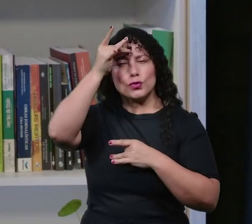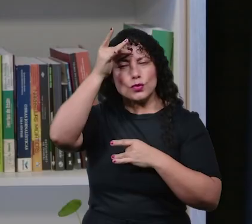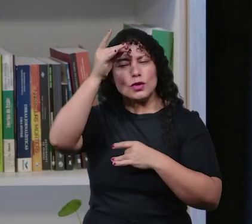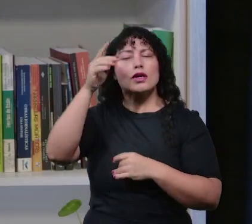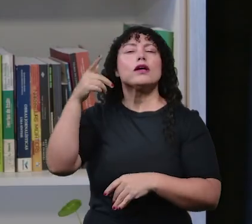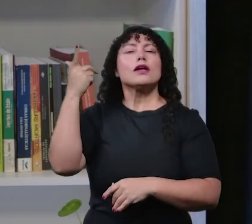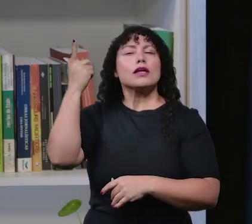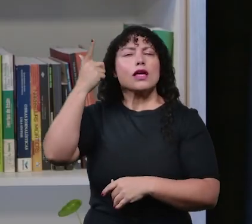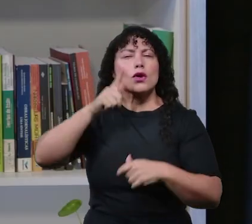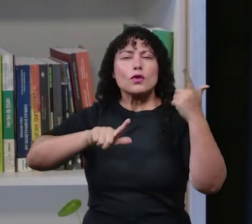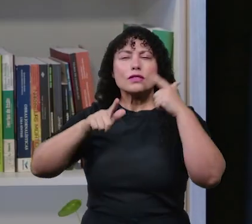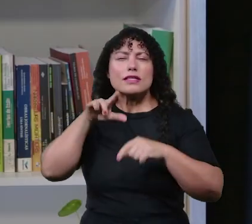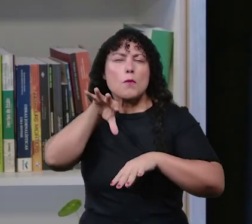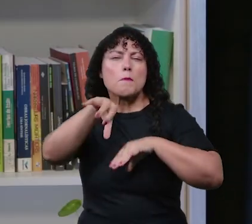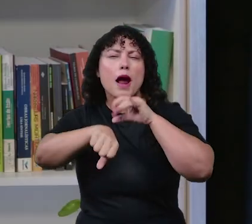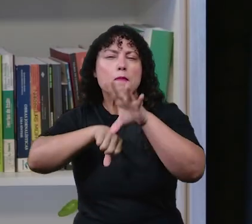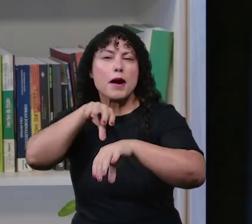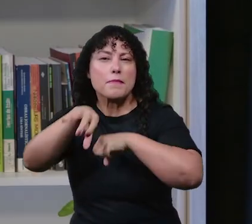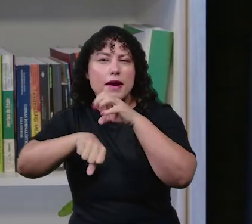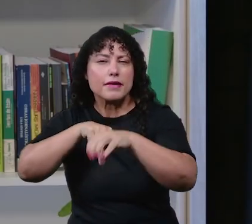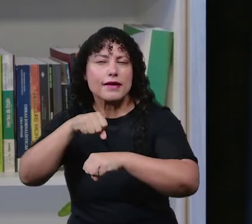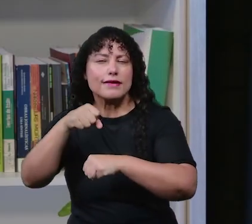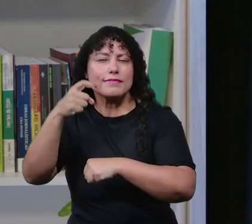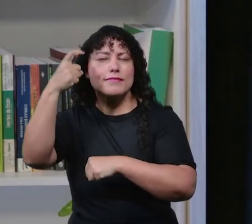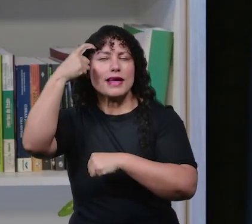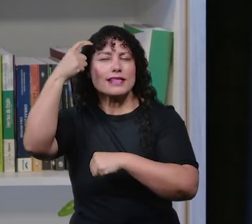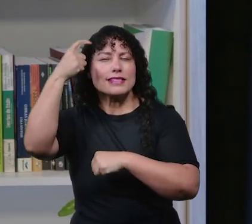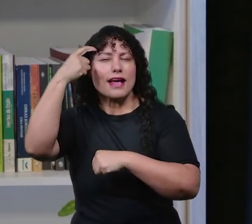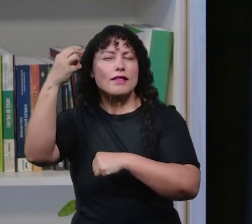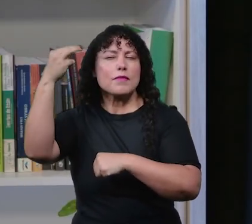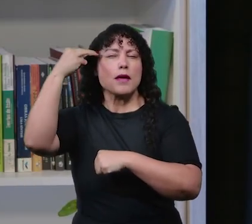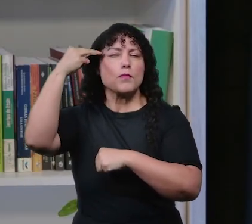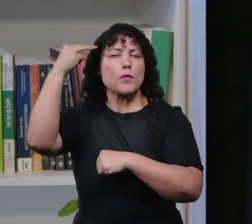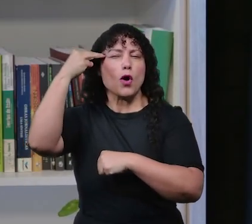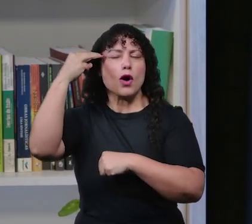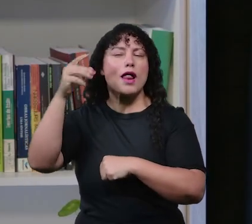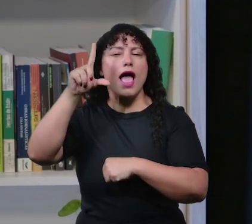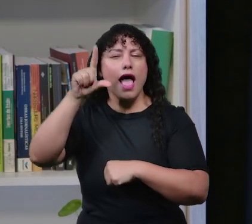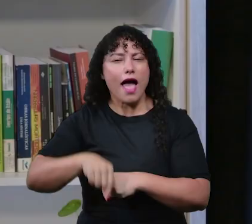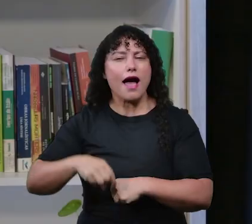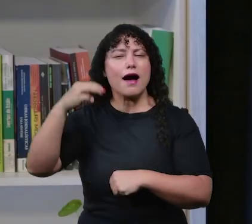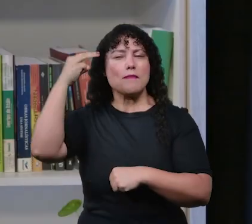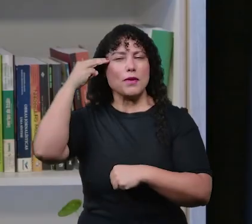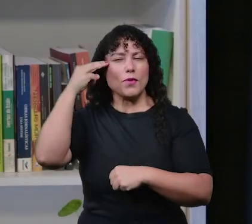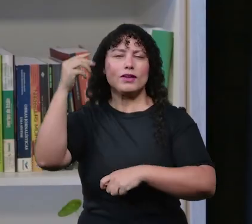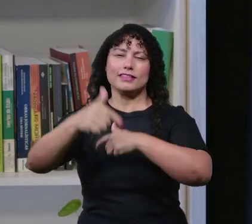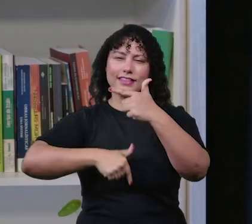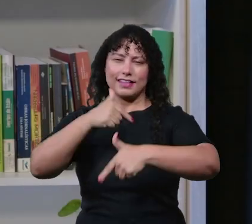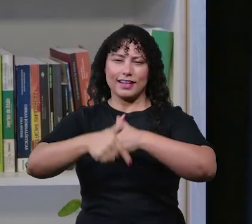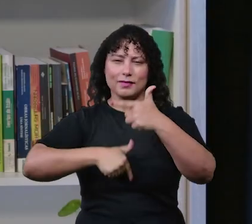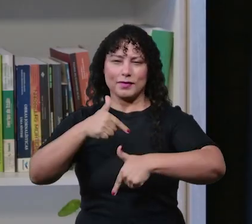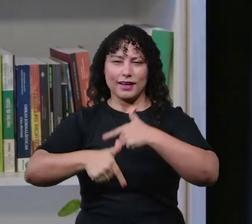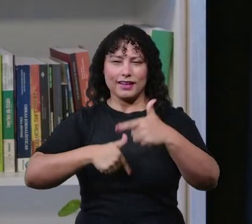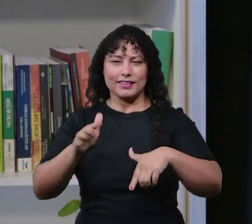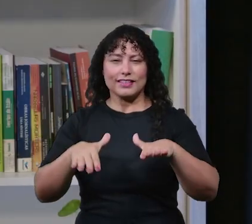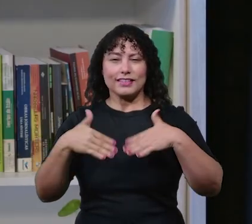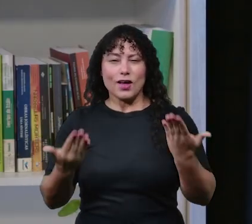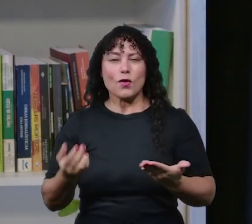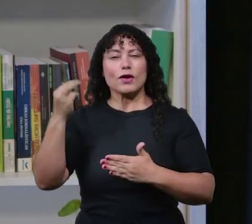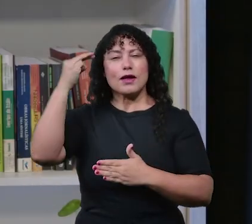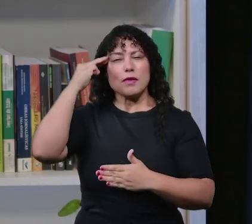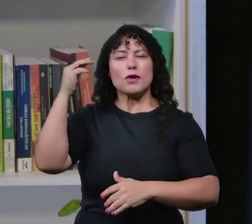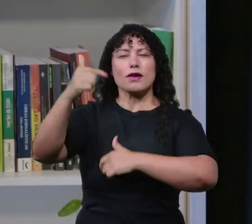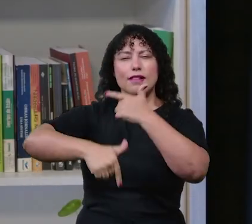adquiriu. Quem consegue recrutar esses pensamentos, essas memórias, é a memória de trabalho.